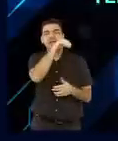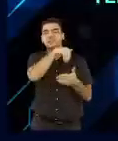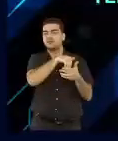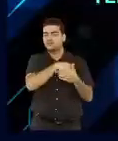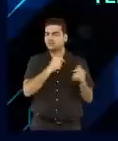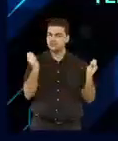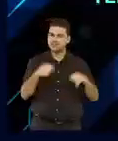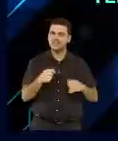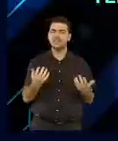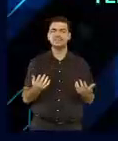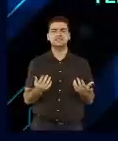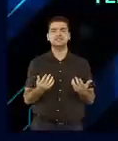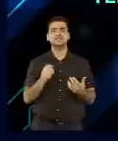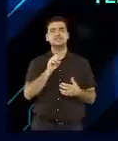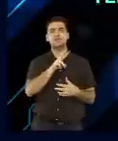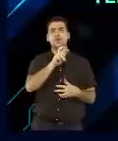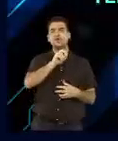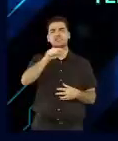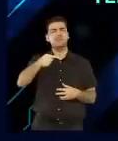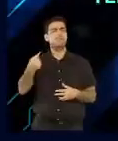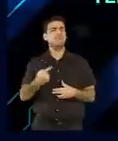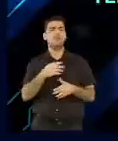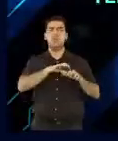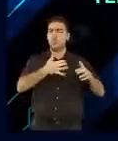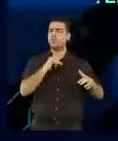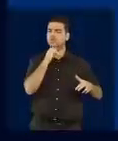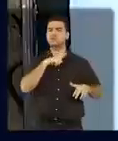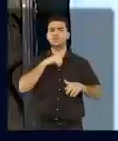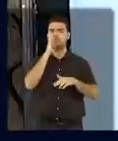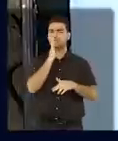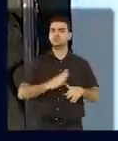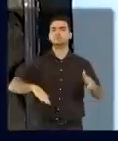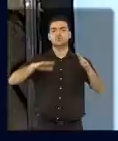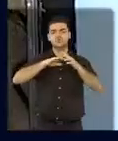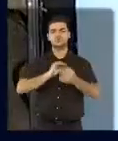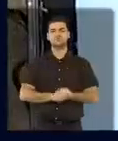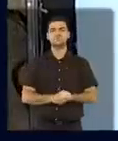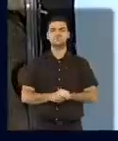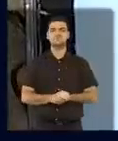cada uma dessas quase 500 mil urnas